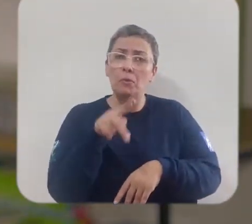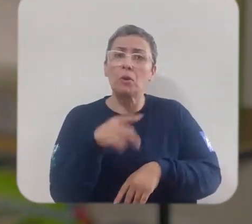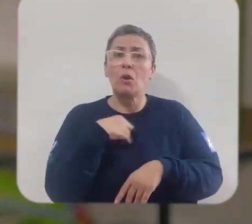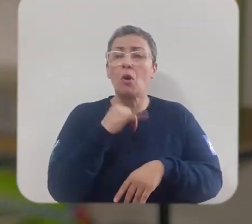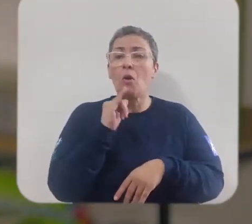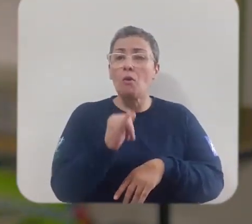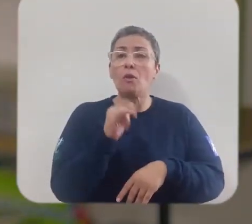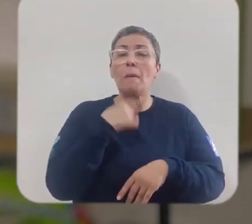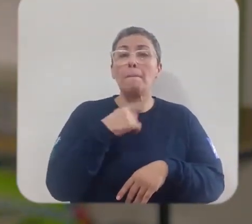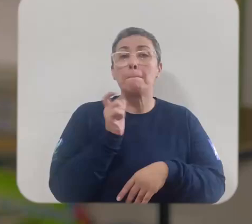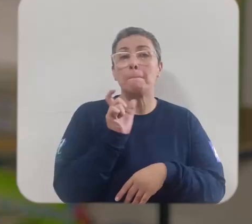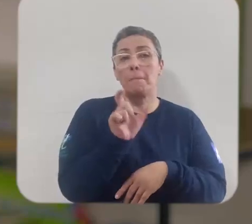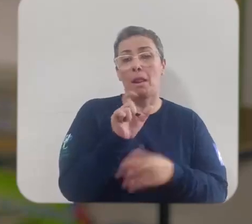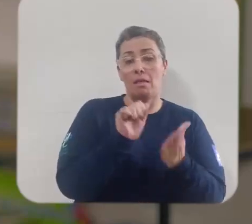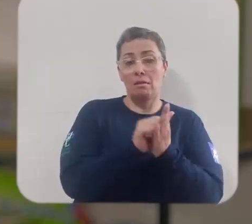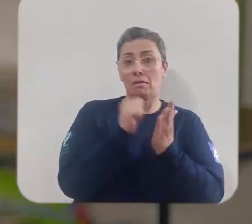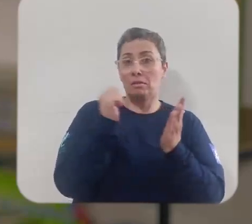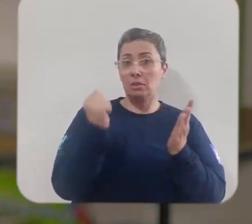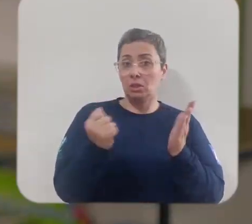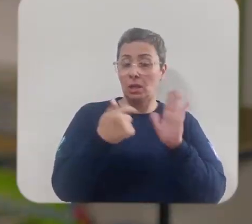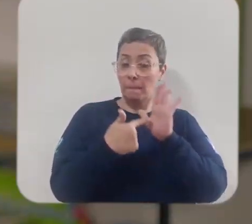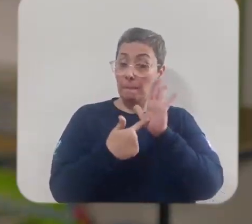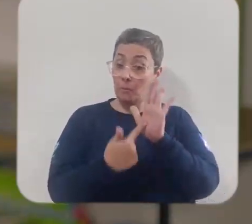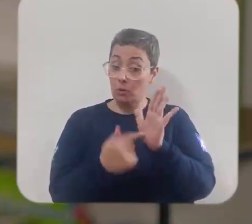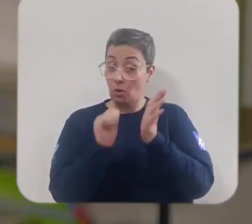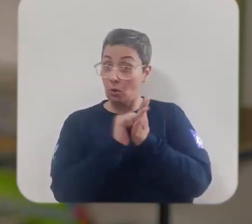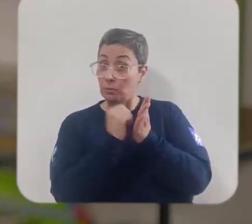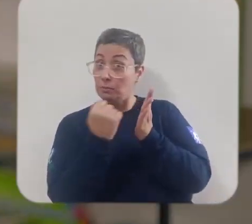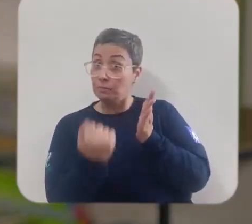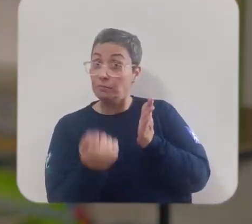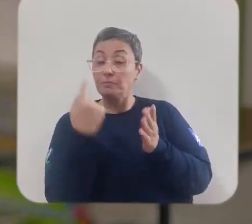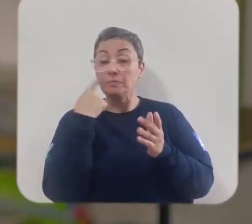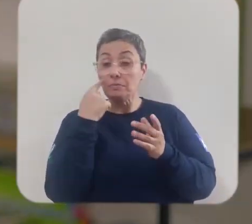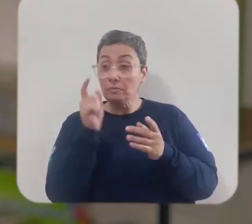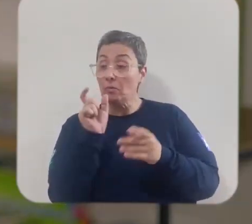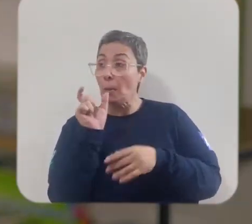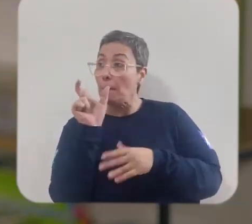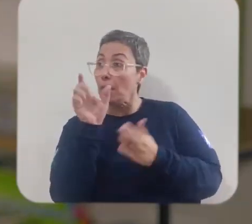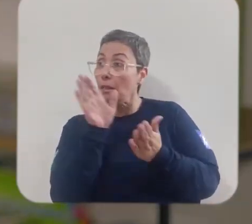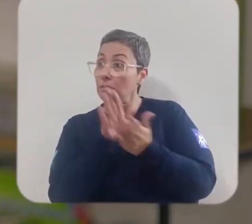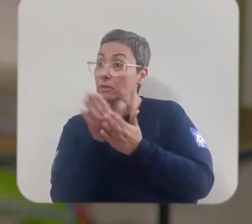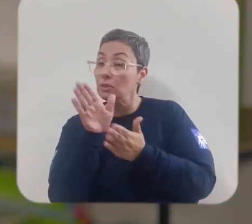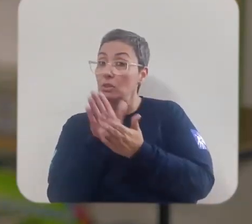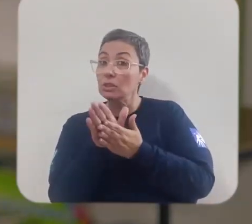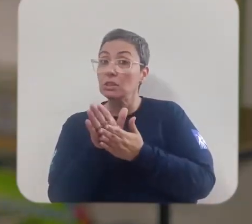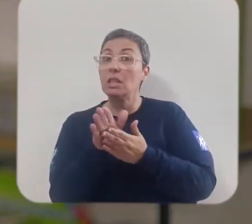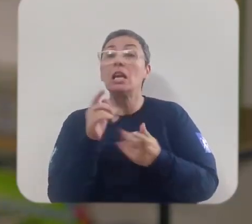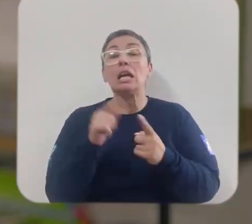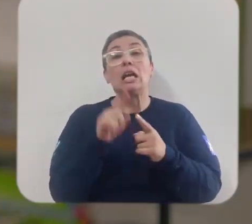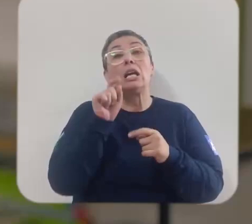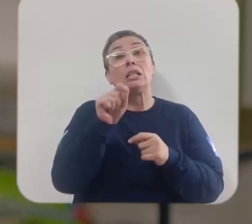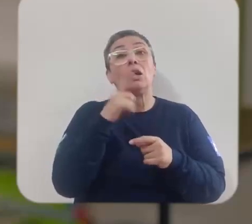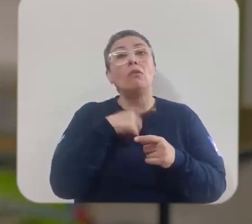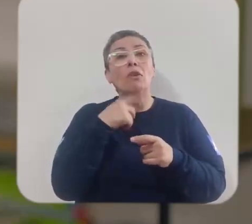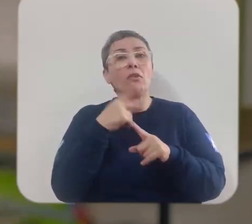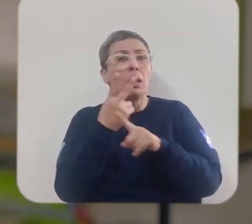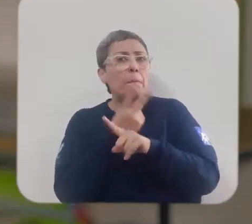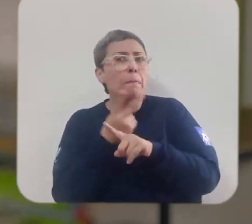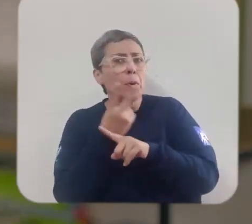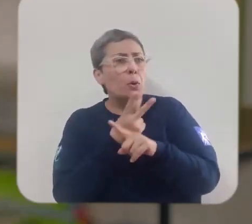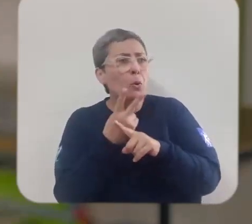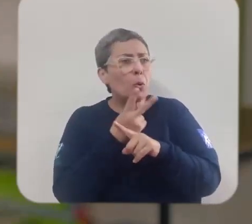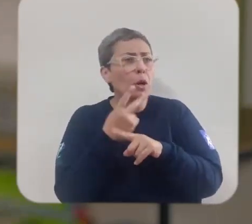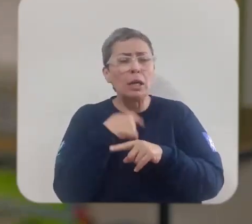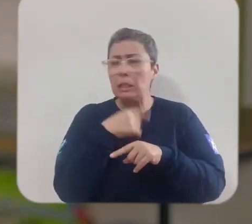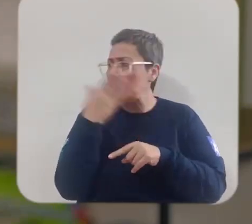professor, falou a palavra agenda, mostrou a agenda e ele viu a palavra impressa agenda. Então ele procura